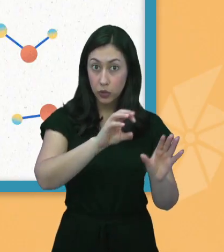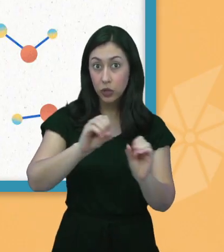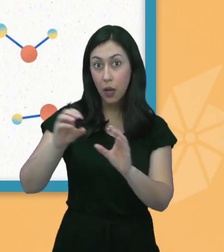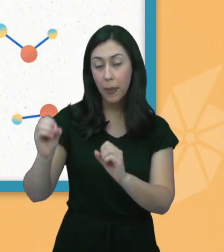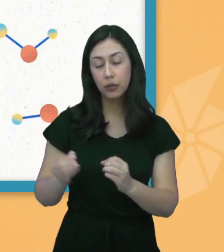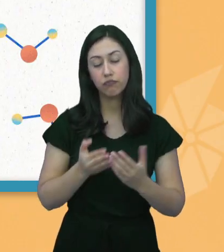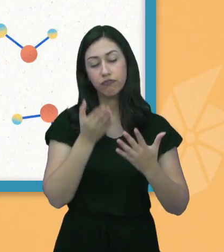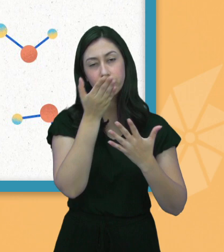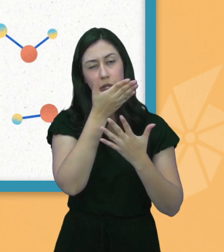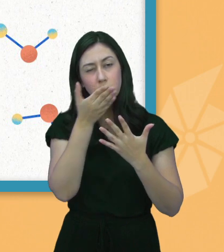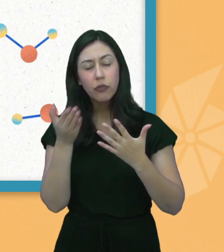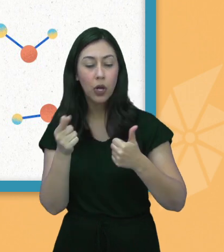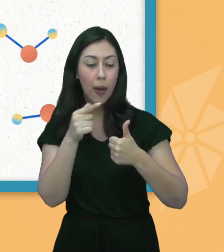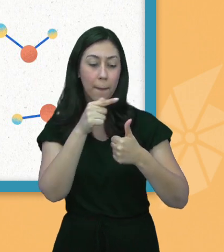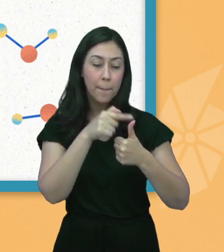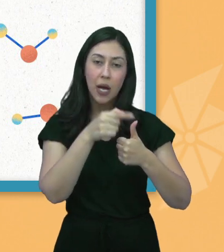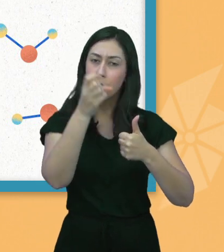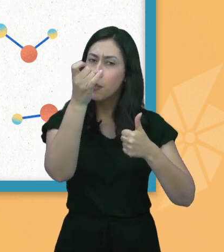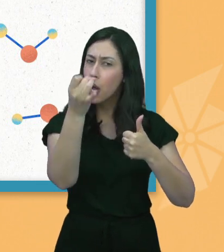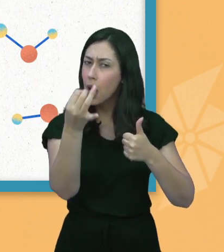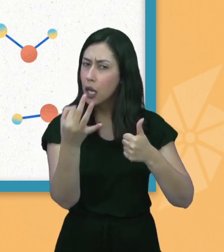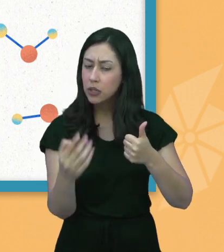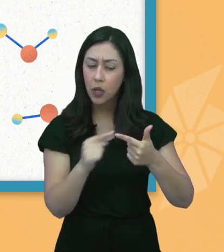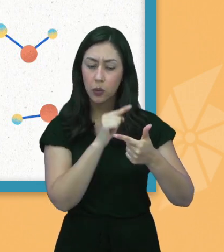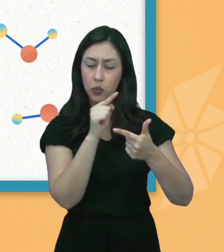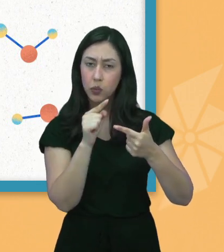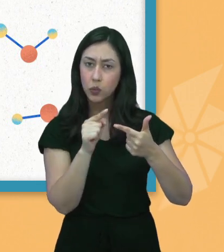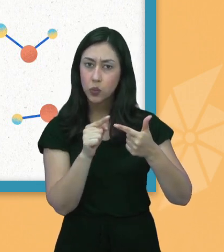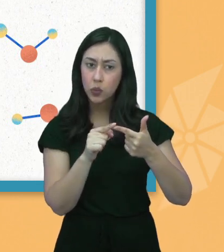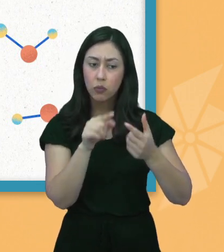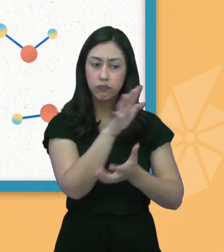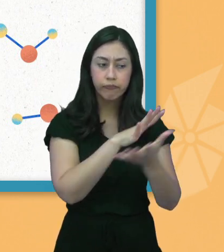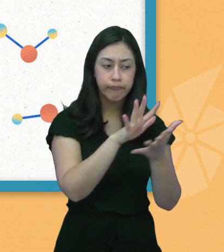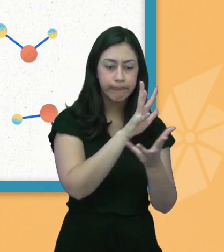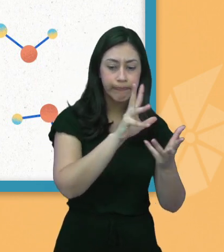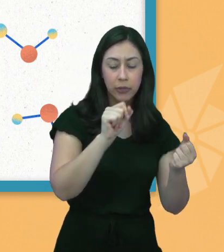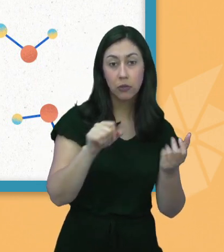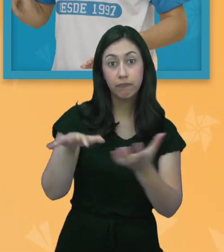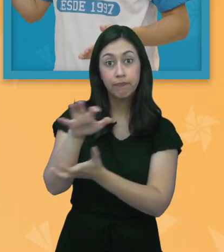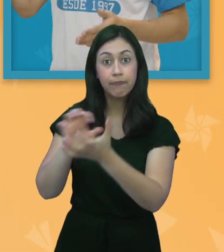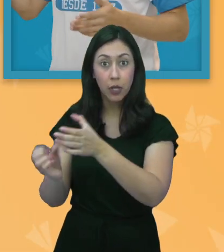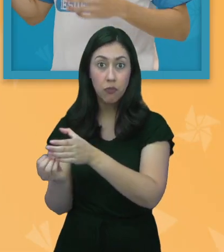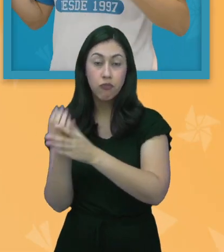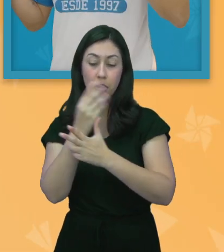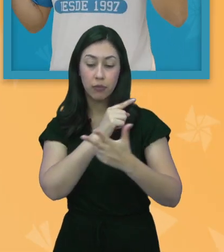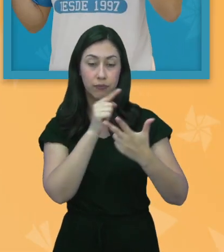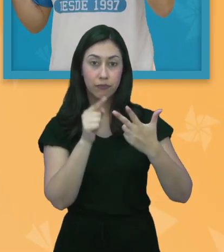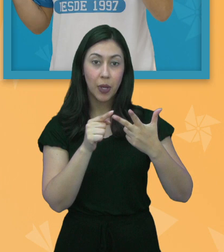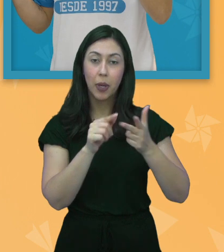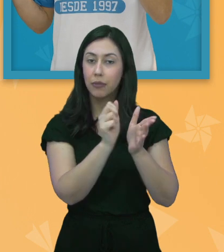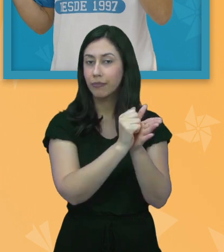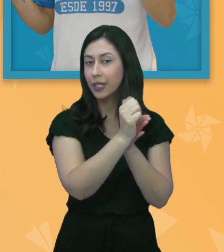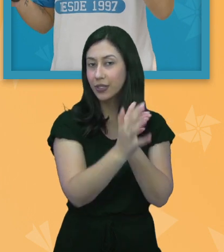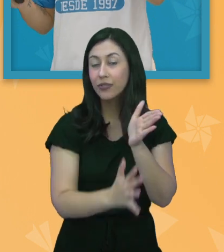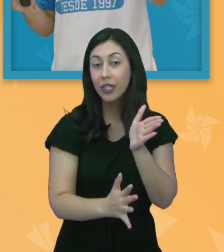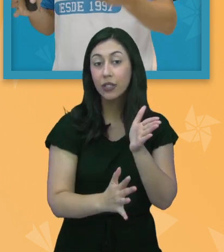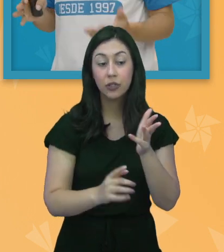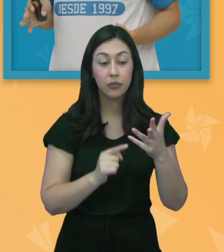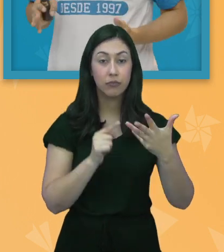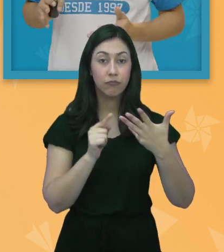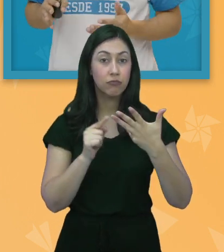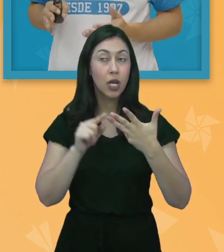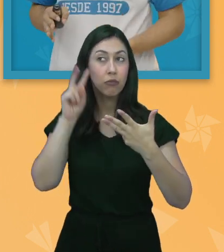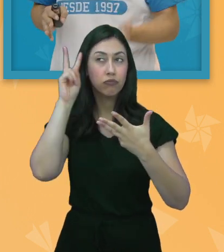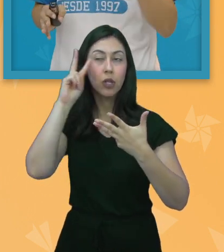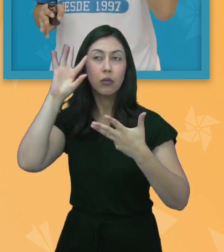dividida em uma breve introdução, depois a gente vai realmente especificar o que são sistemas homogêneos e heterogêneos, por fim a gente vai fazer alguns exercícios e